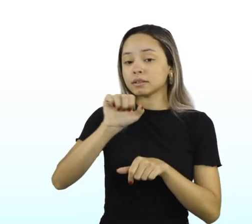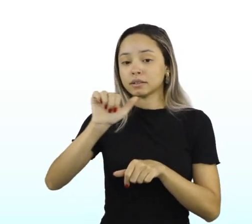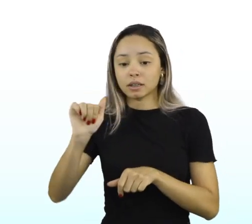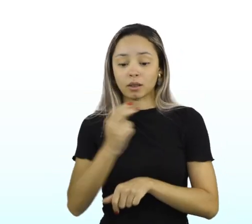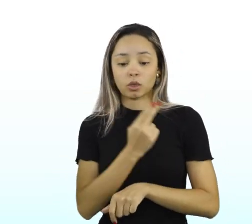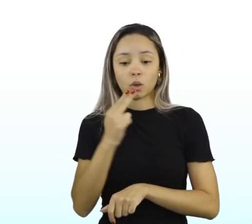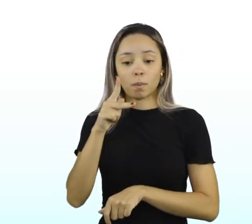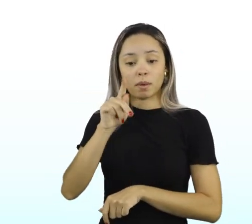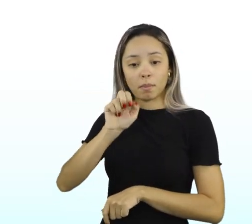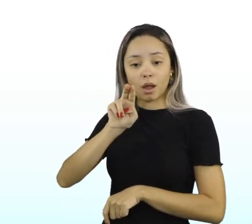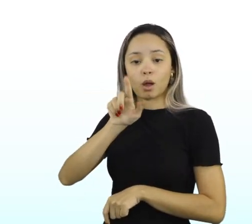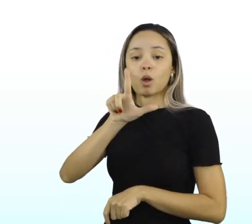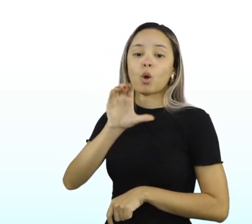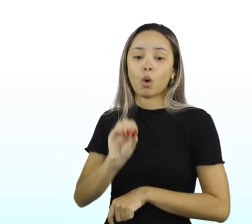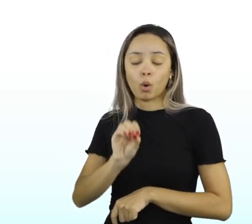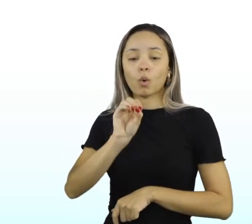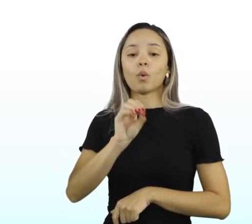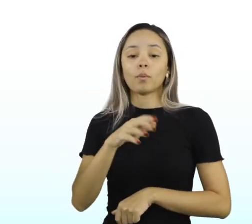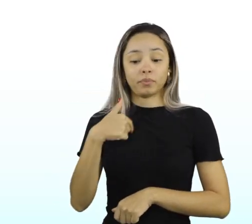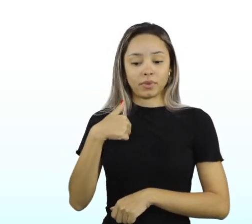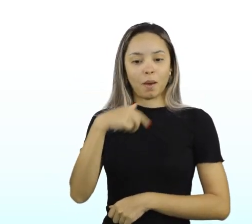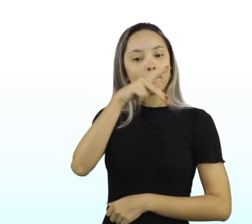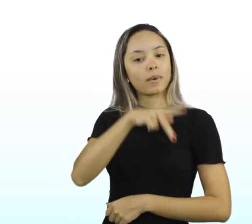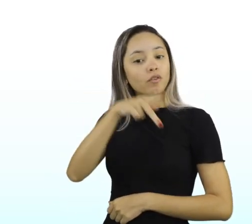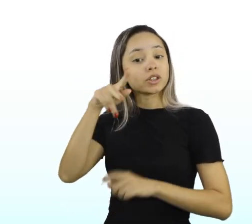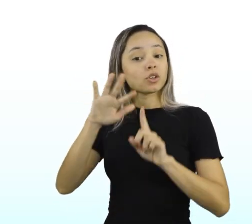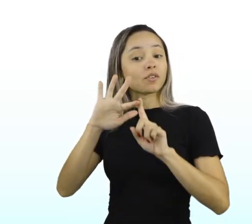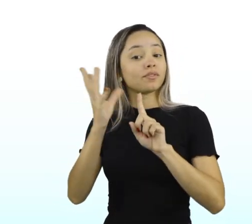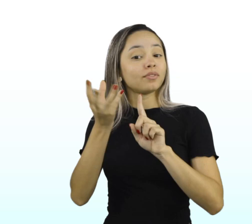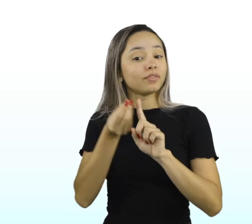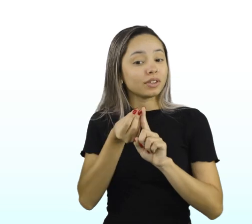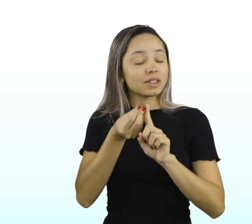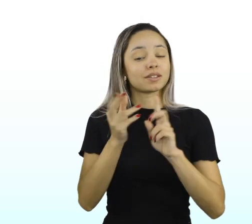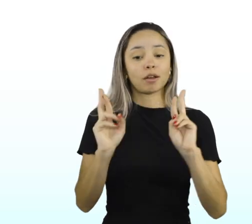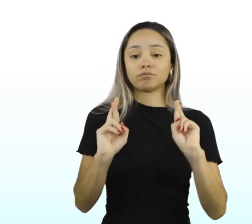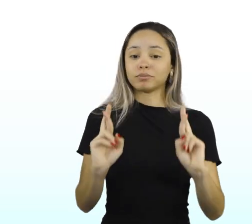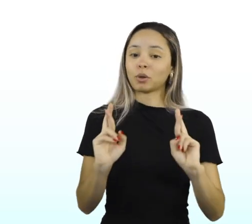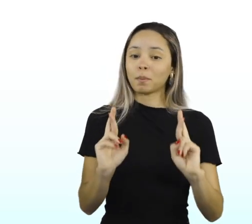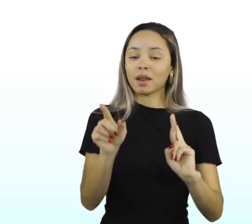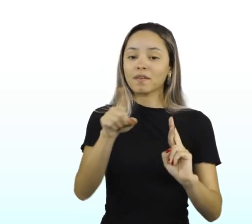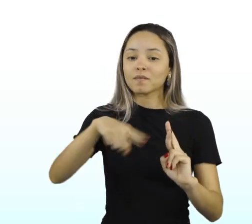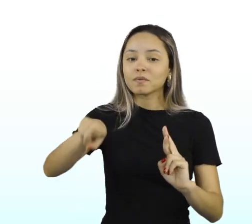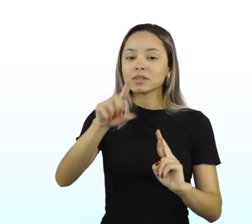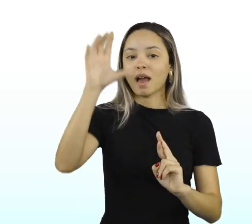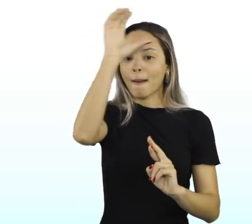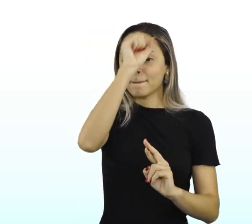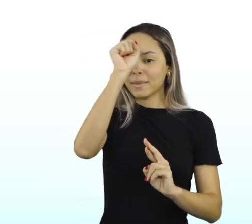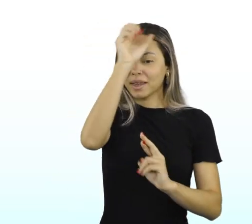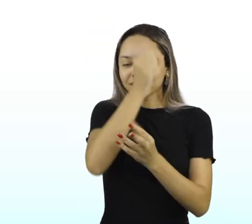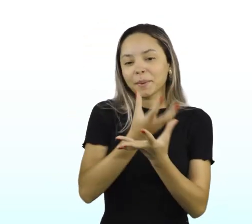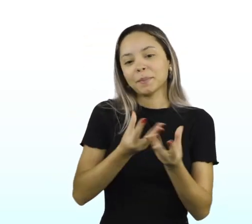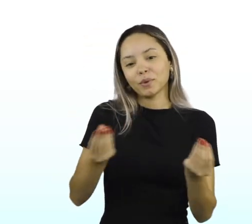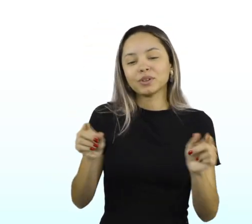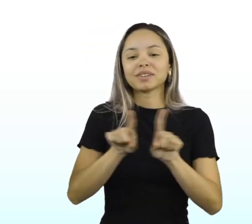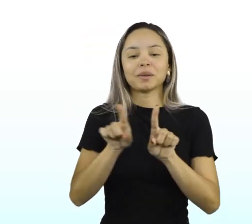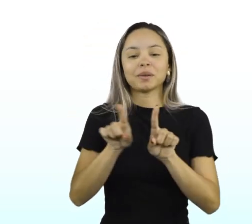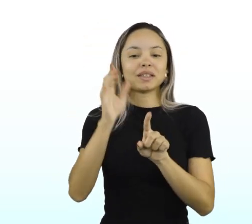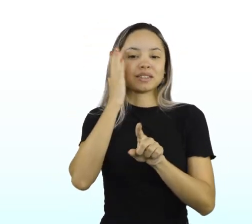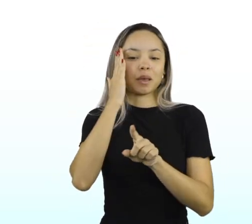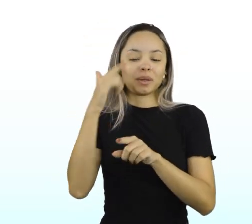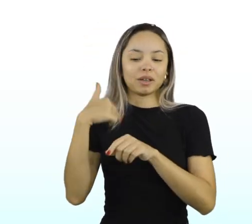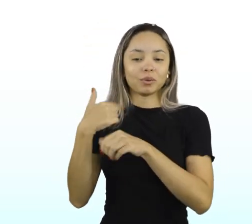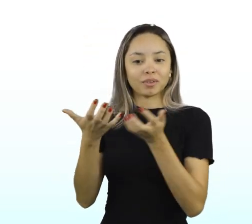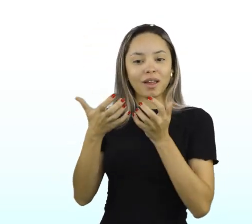chamo Paulo Vieira e eu vou ser seu professor de física e espero que você possa aprender bastante e saiba que eu estou aqui para te